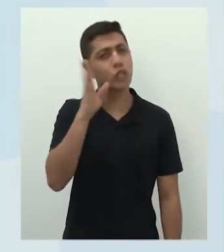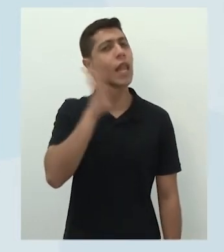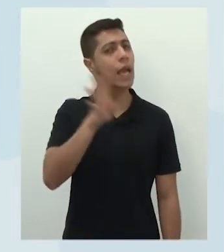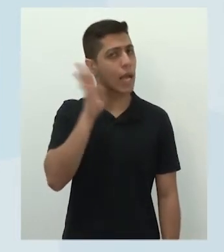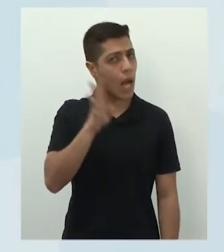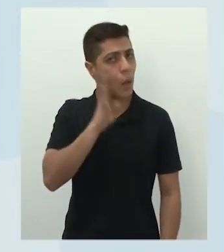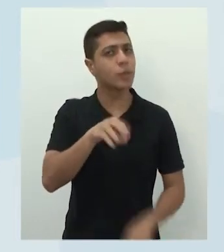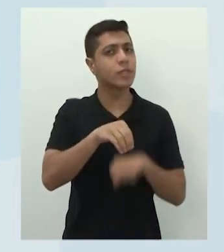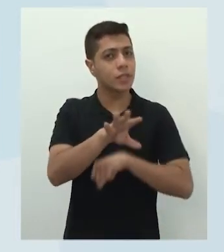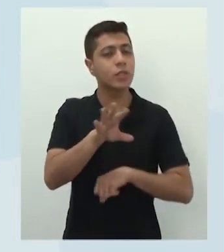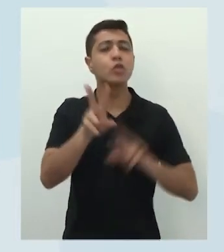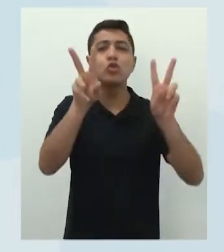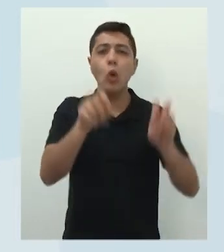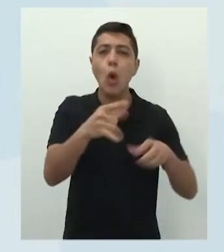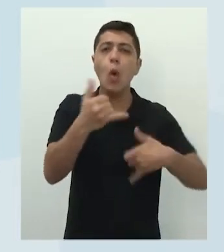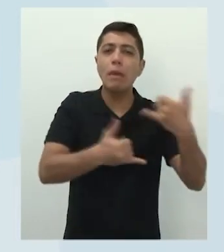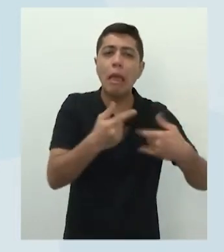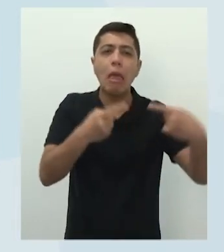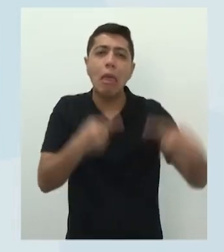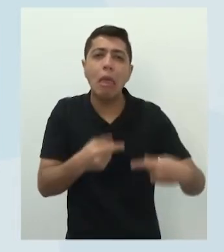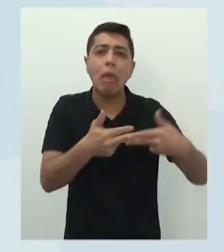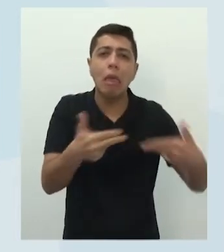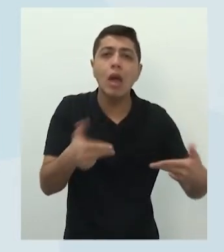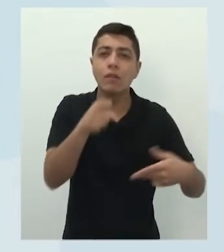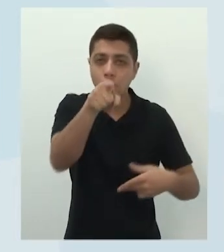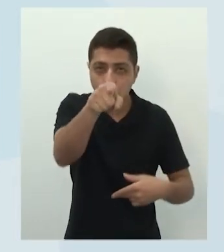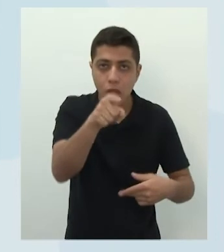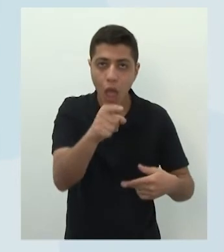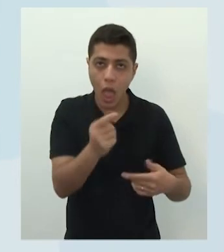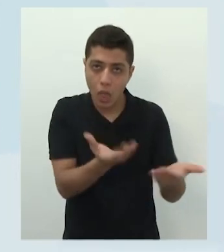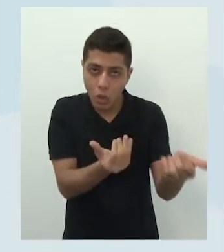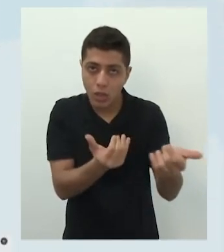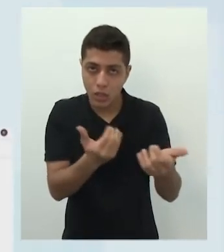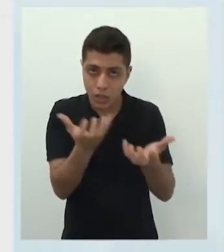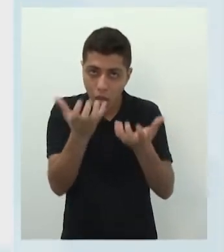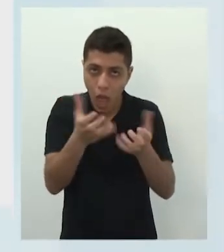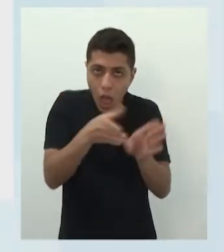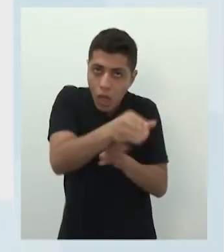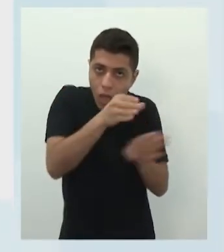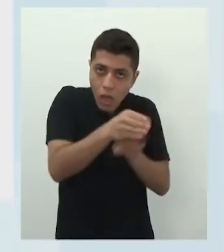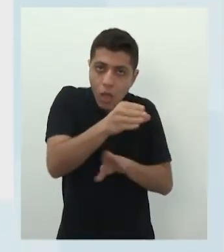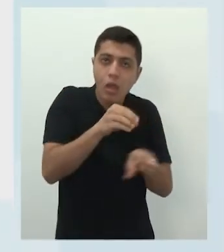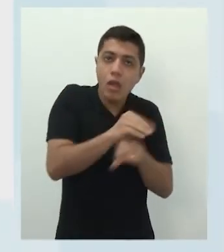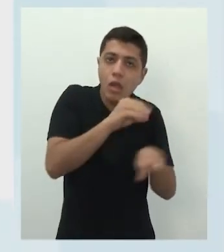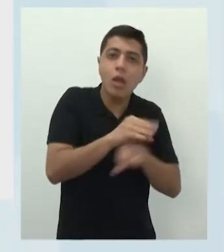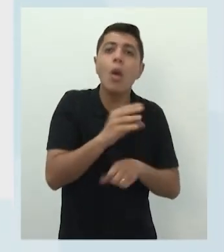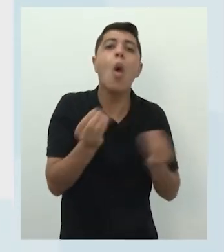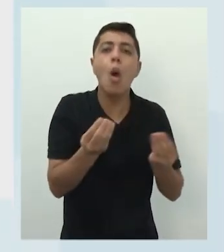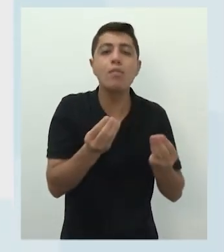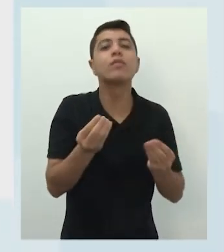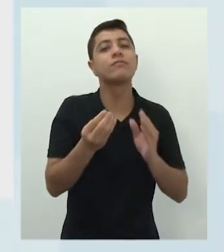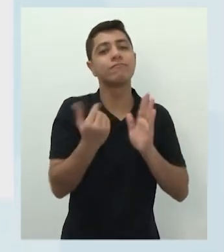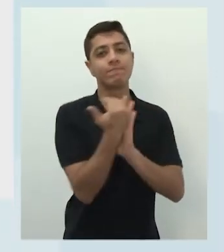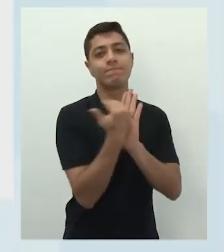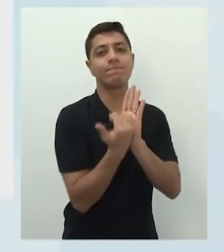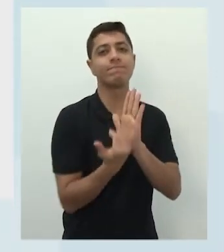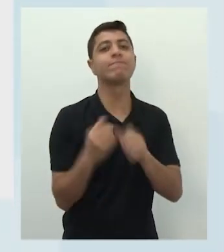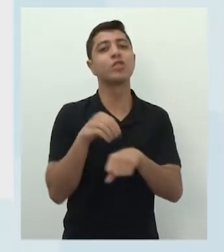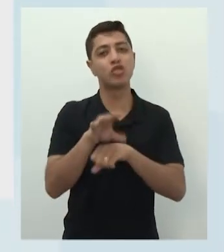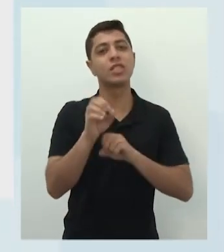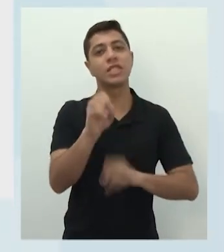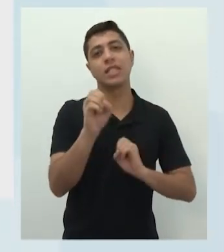Passo próximo. Tem um mapa, pode passar. Tem um mapa mostrando como estão os Shocking Games no Brasil, aonde